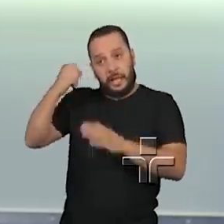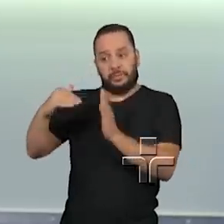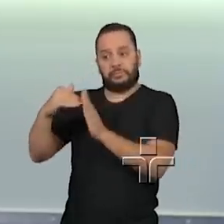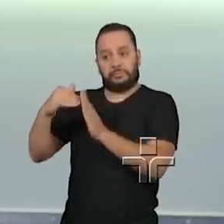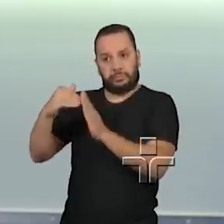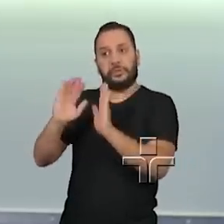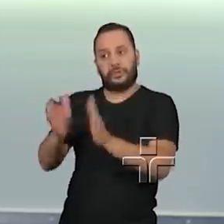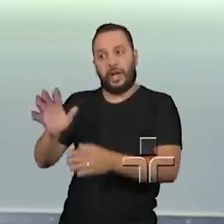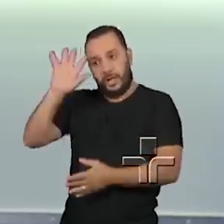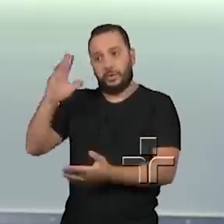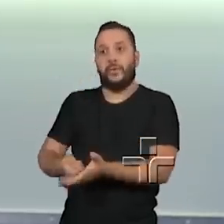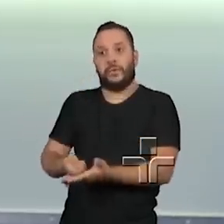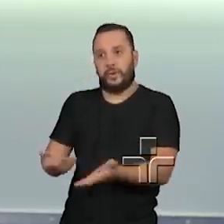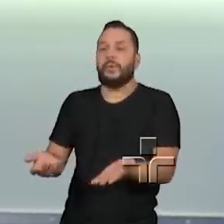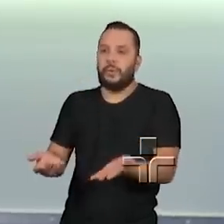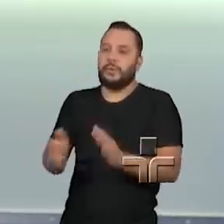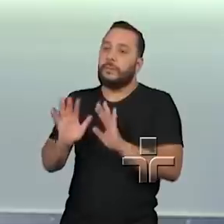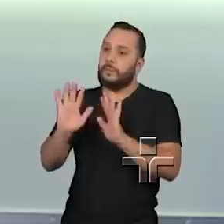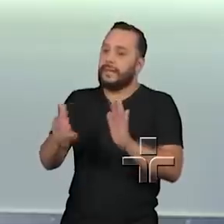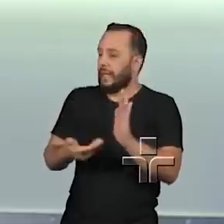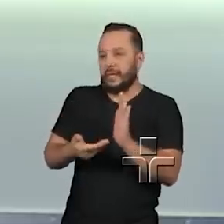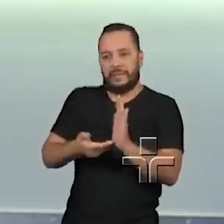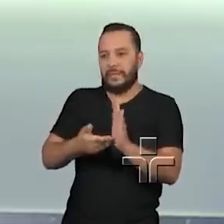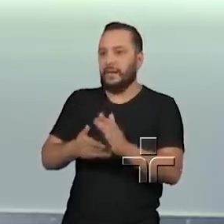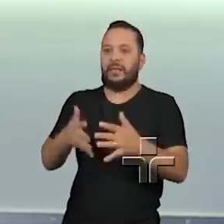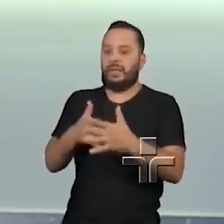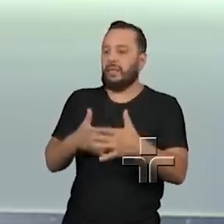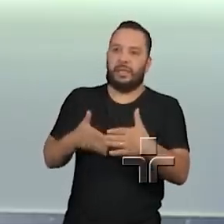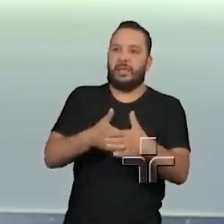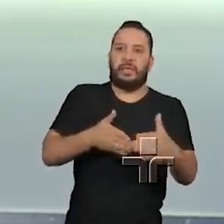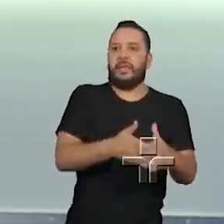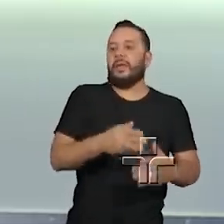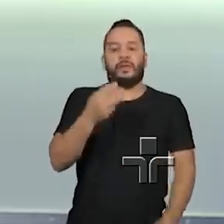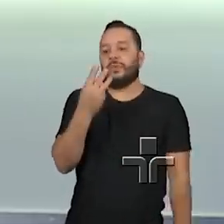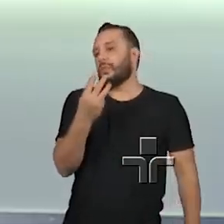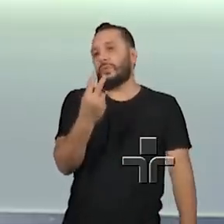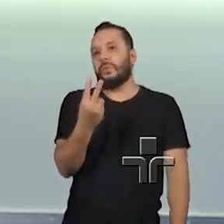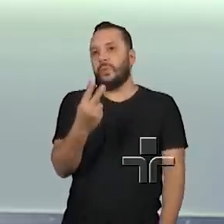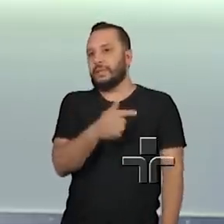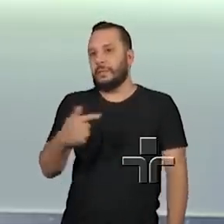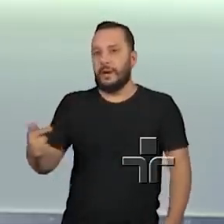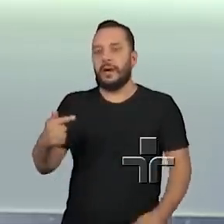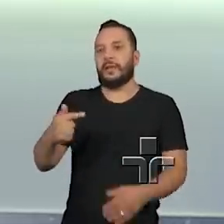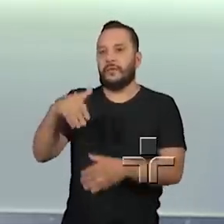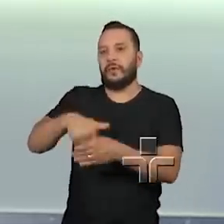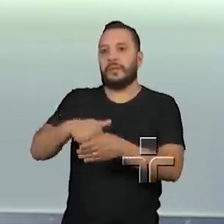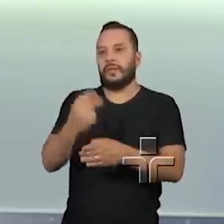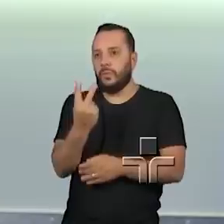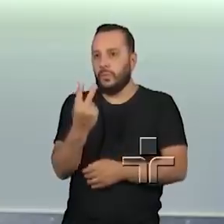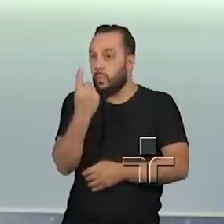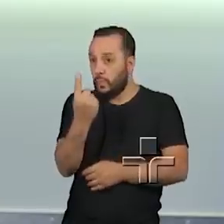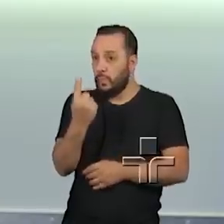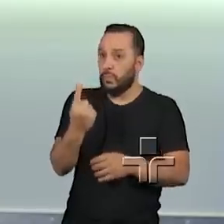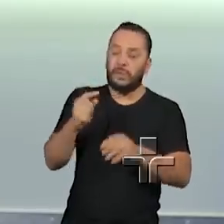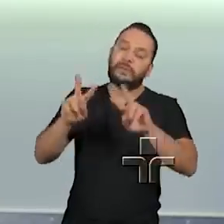não. Excessivos instrumentos de obstrução que fazem com que a gente fique, muitas vezes, duas semanas votando só uma matéria, né, e não conseguindo superar essa matéria.